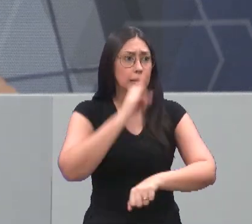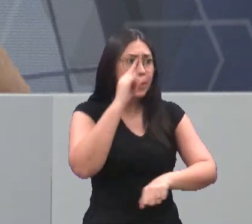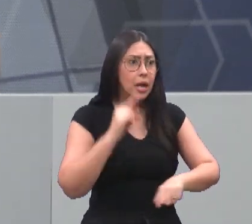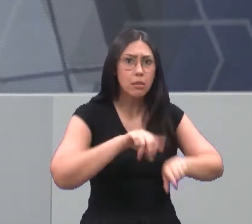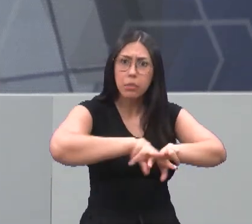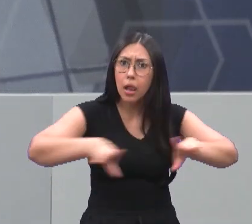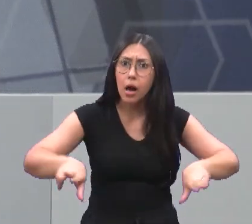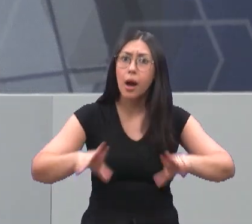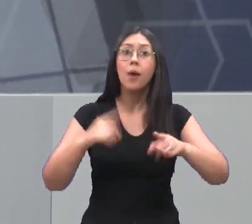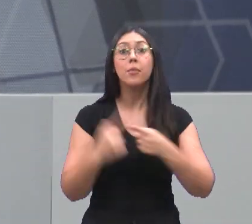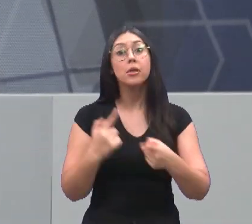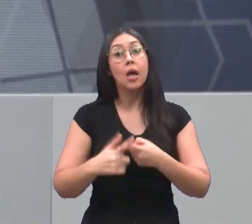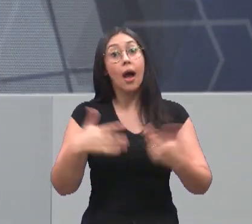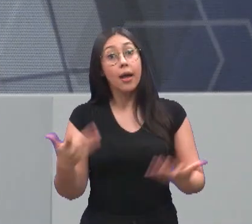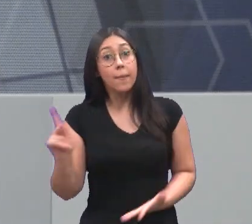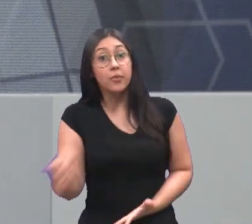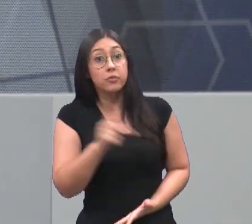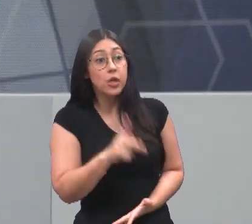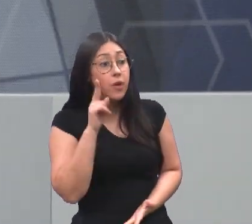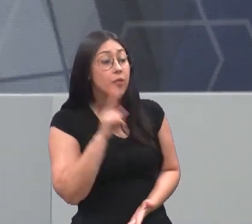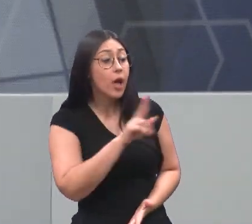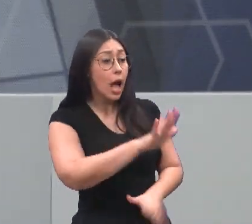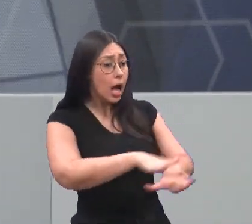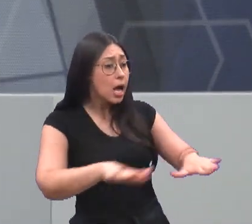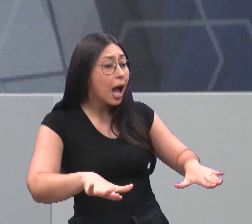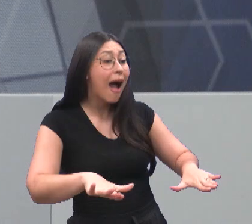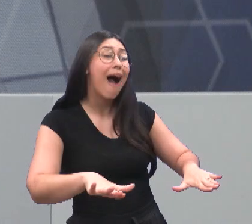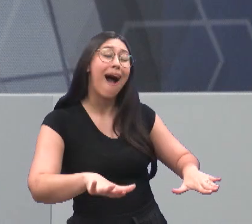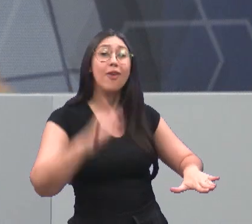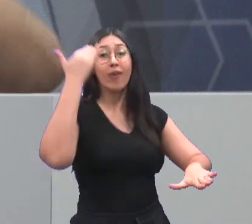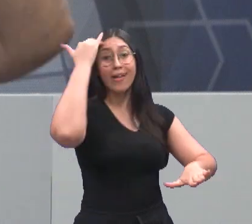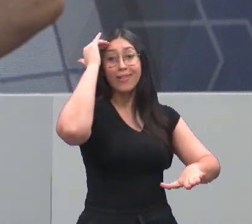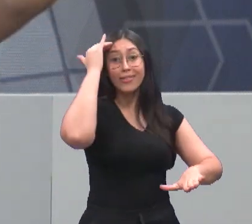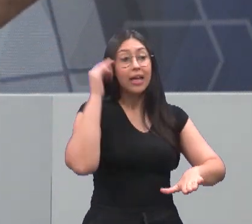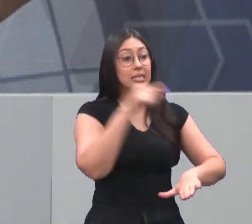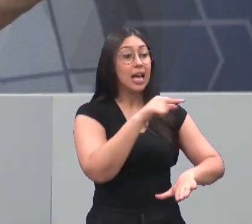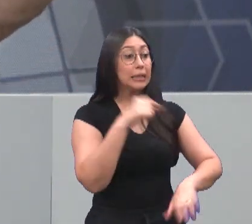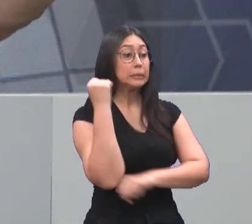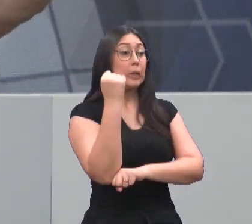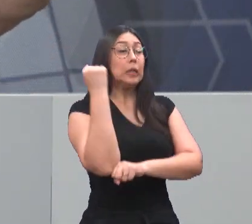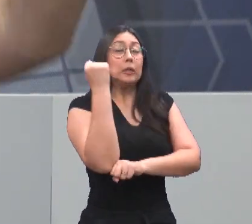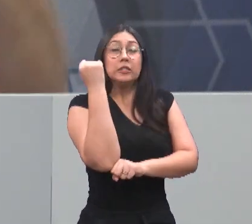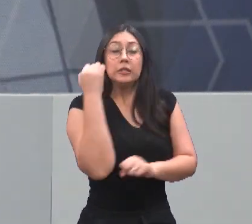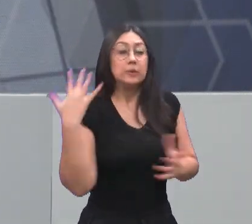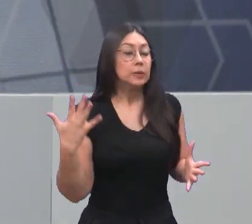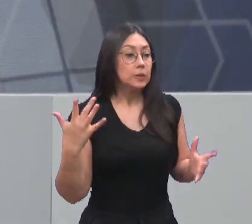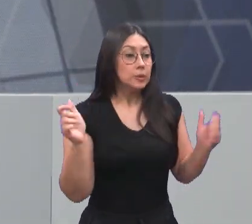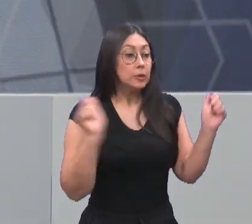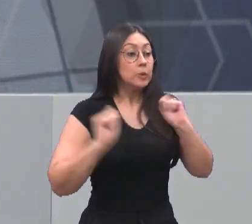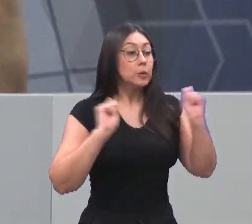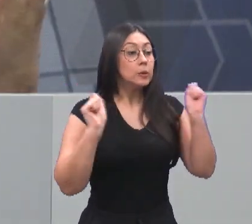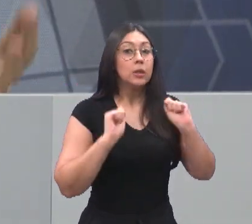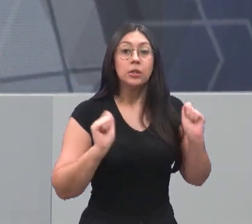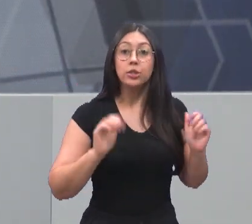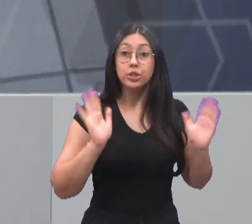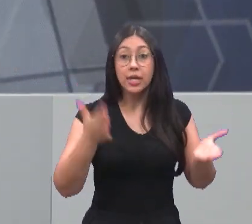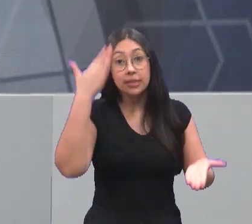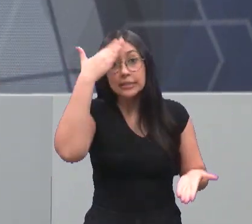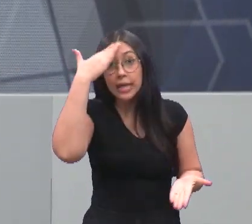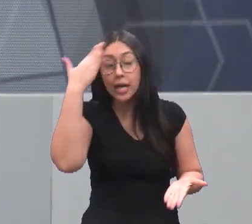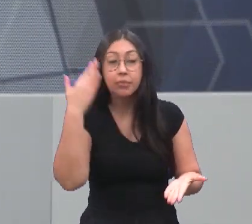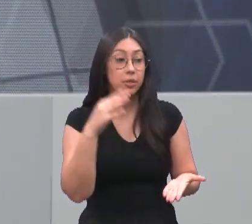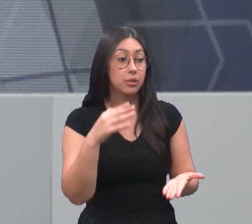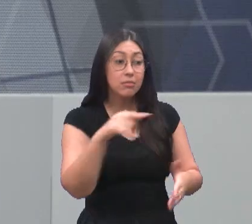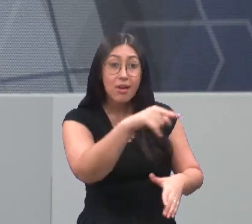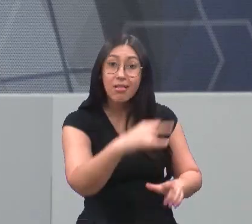hora que a criança tiver uma crise, vai olhar o prontuário, sabe que ela foi vítima, não precisa correr os